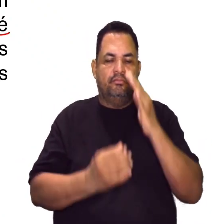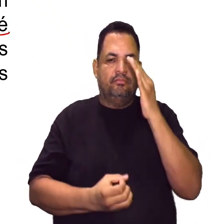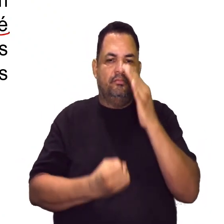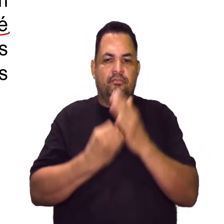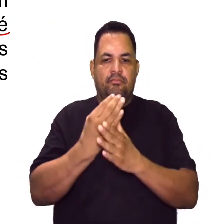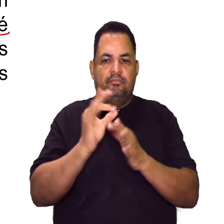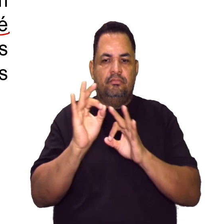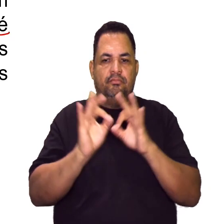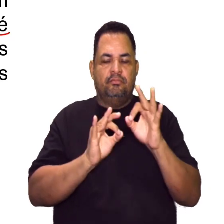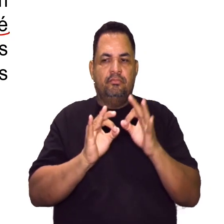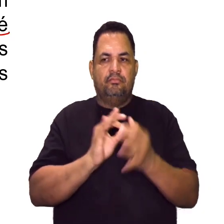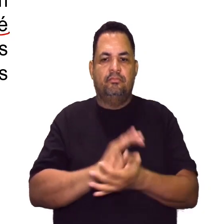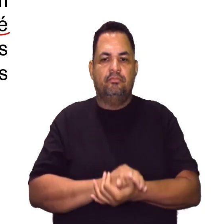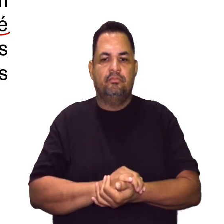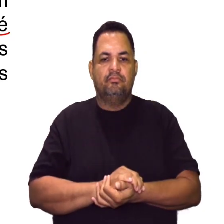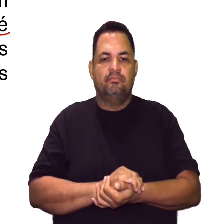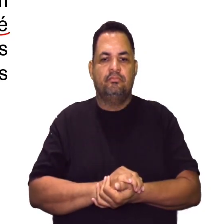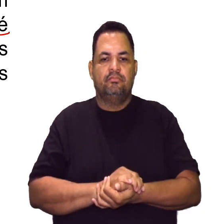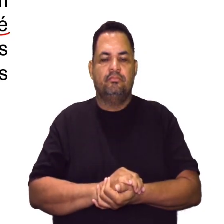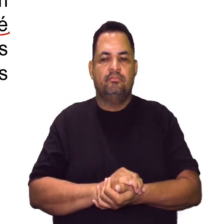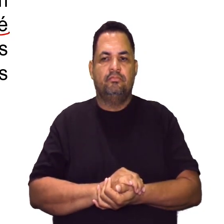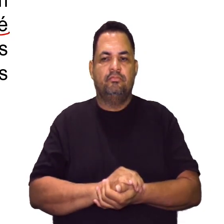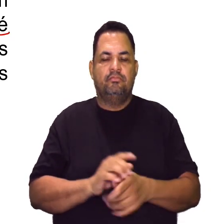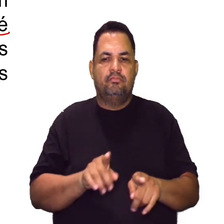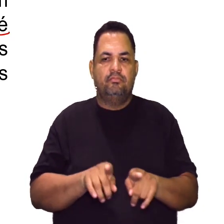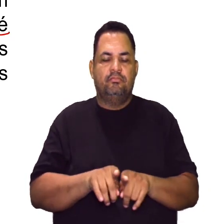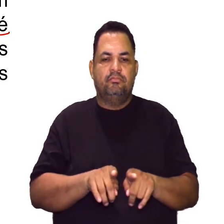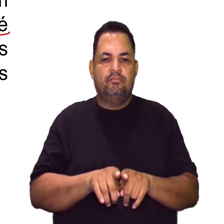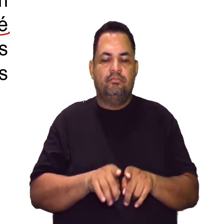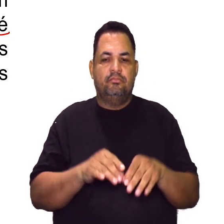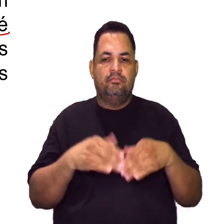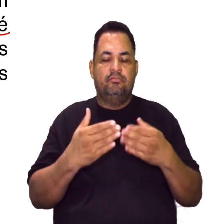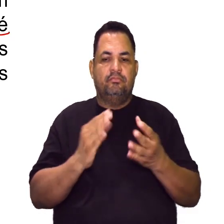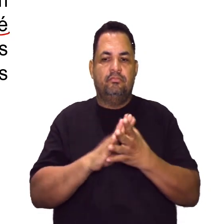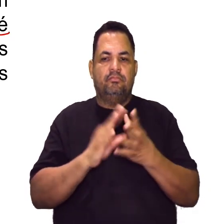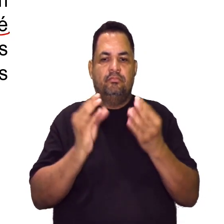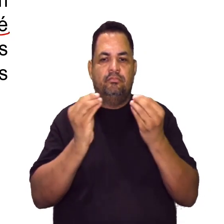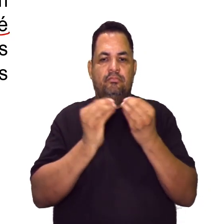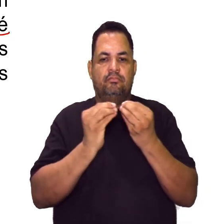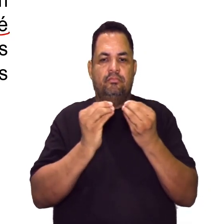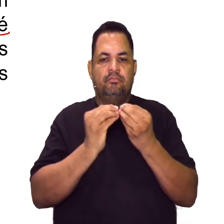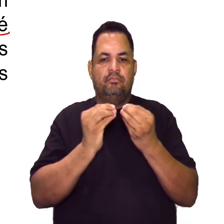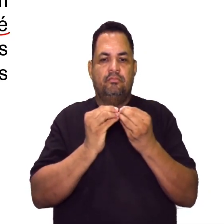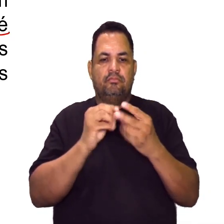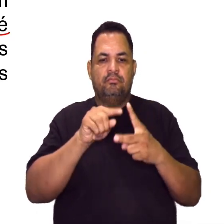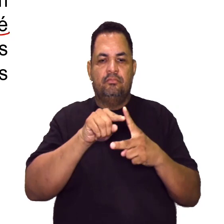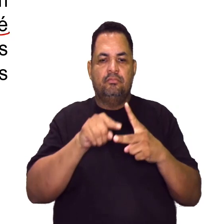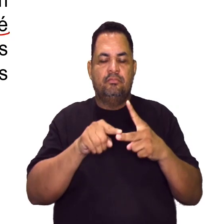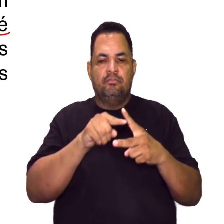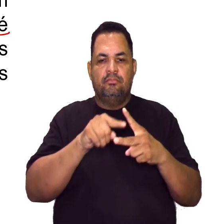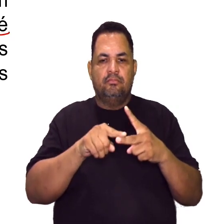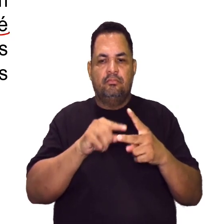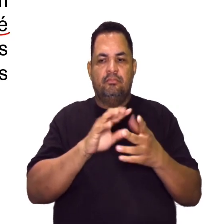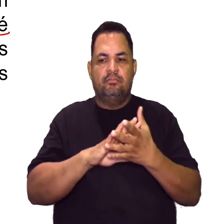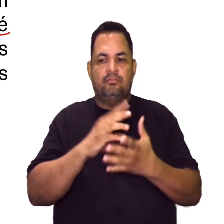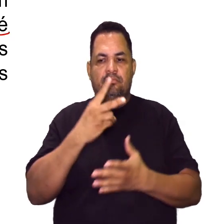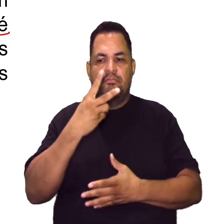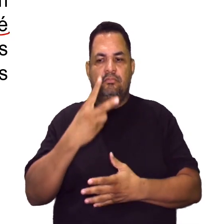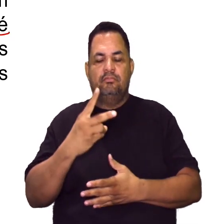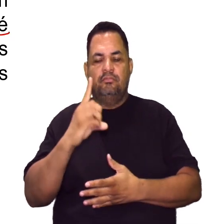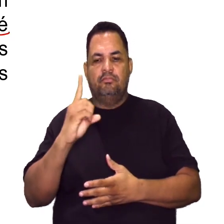por átomos de mais elemento químico, têm suas propriedades também. Moléculas que sejam angulares, trigonal